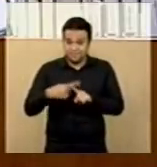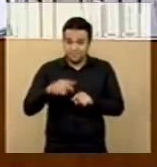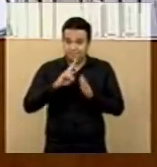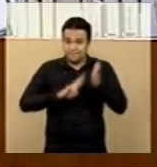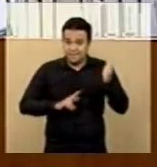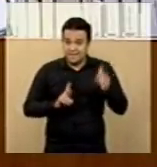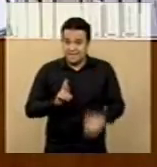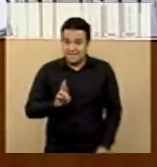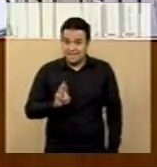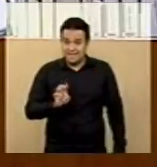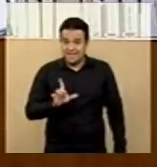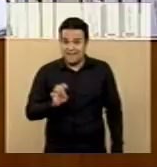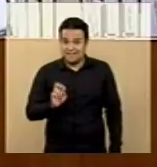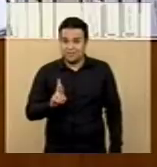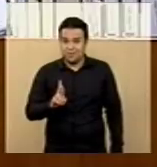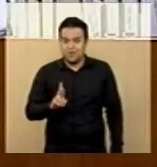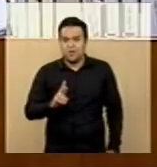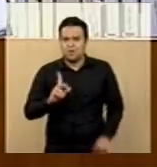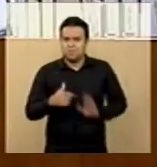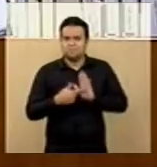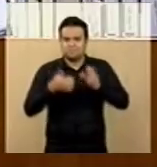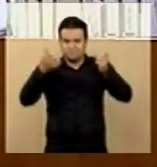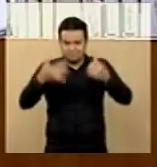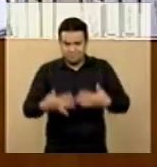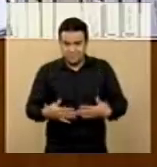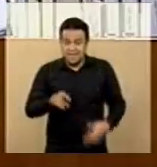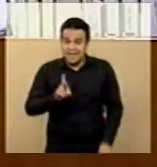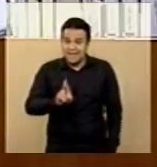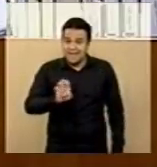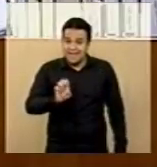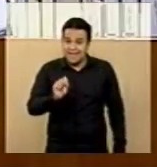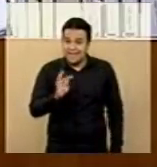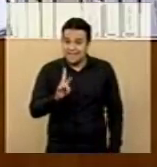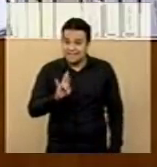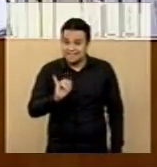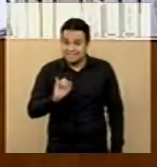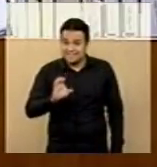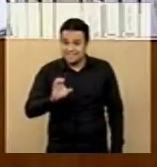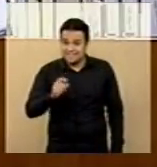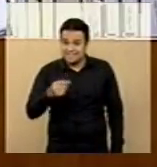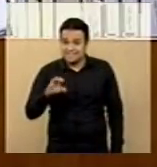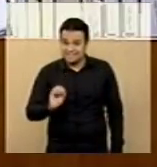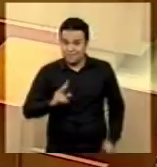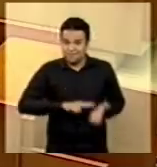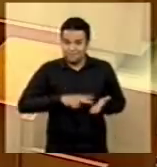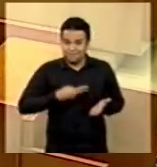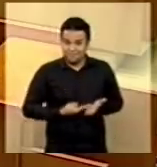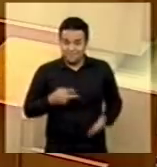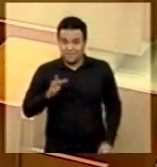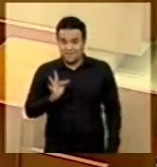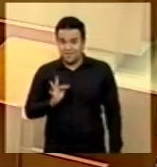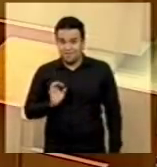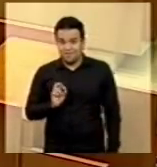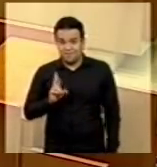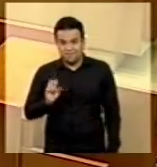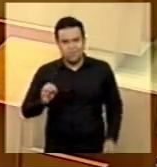relator, desde a primeira hora, foi taxativo em dizer restrição da interpretação do foro. Mas o portal tirou a importância